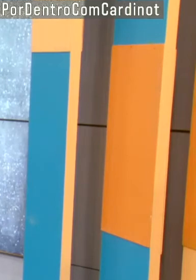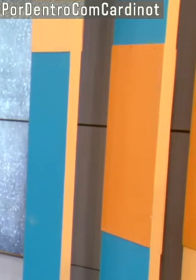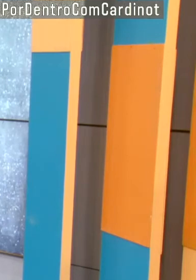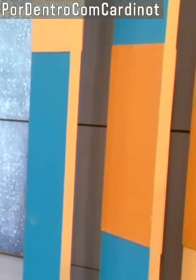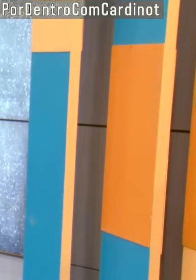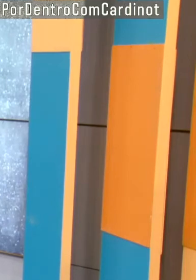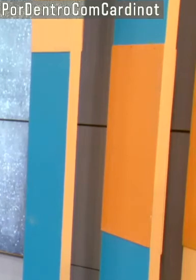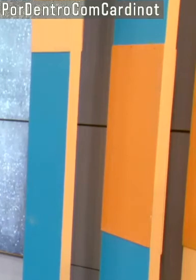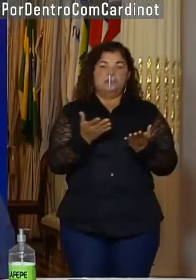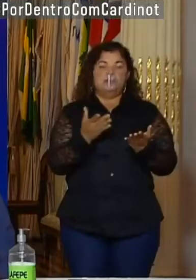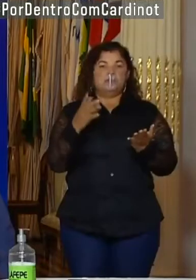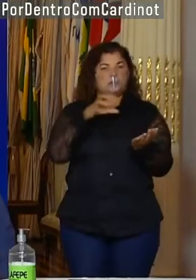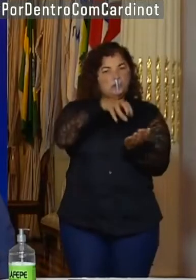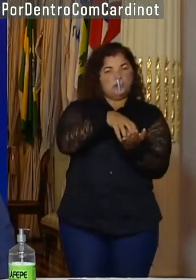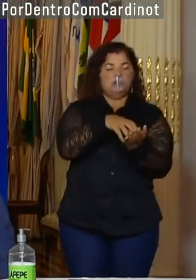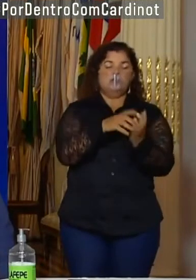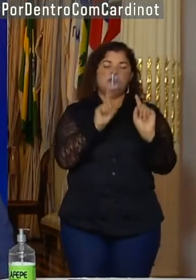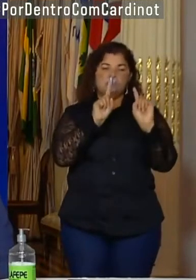notificação. Acompanhe comigo.